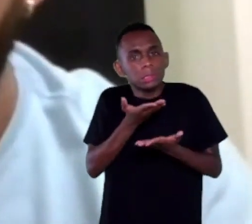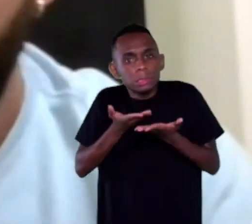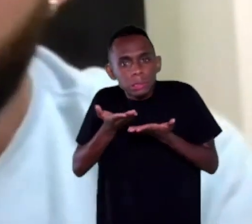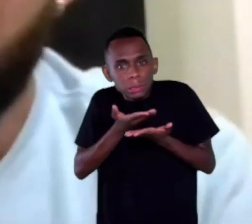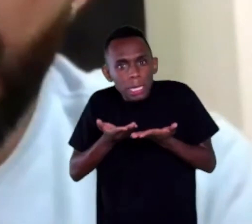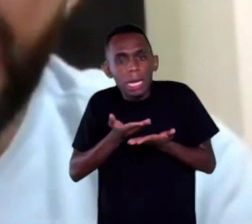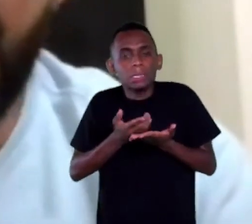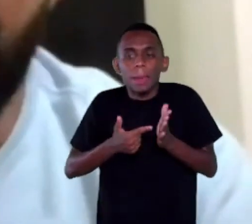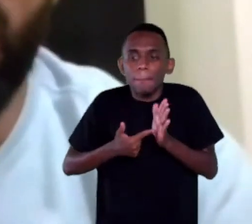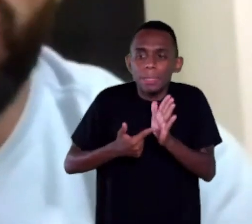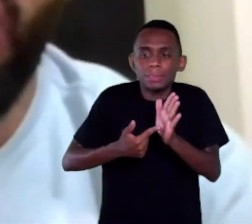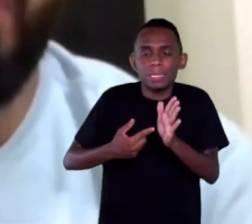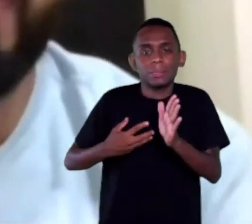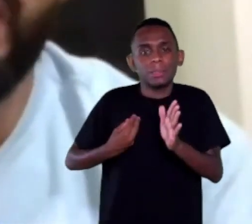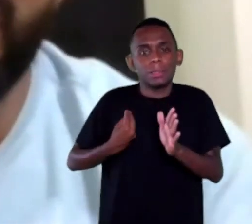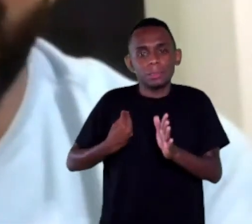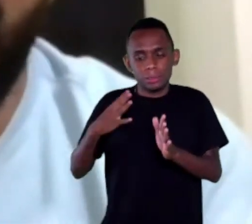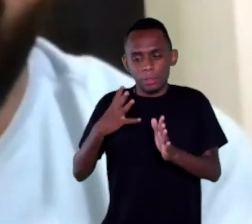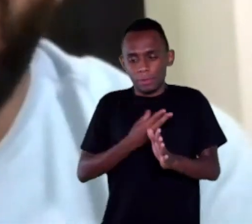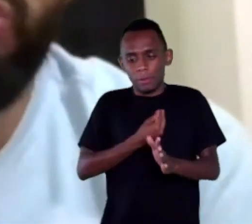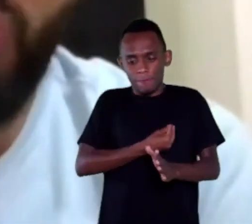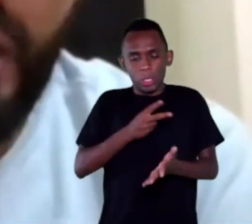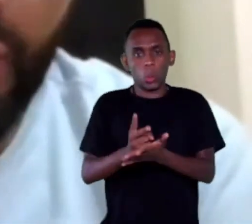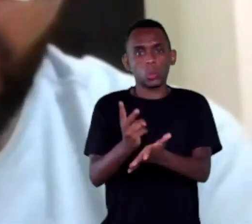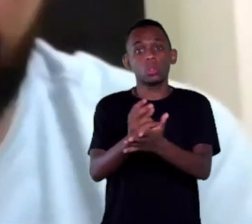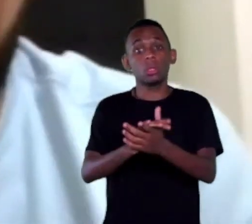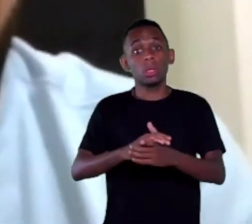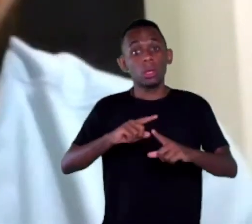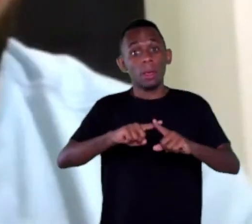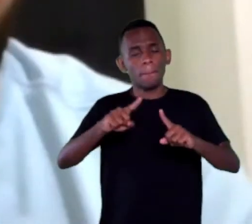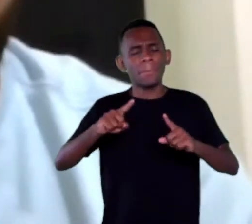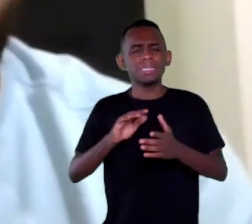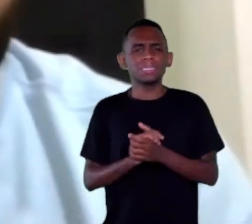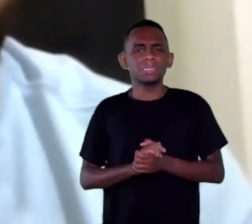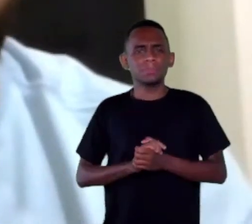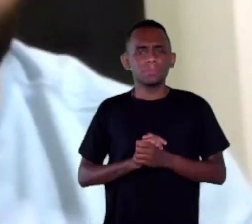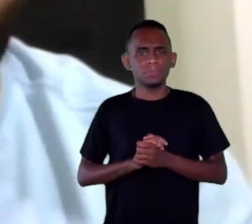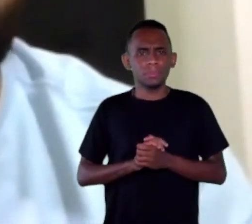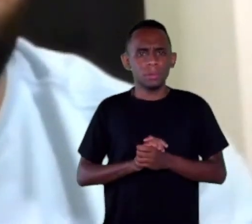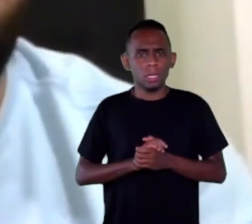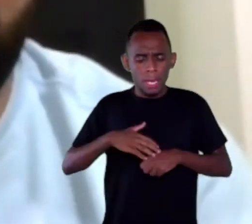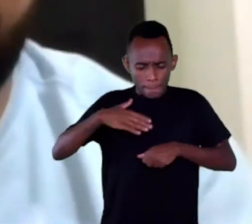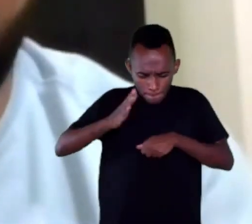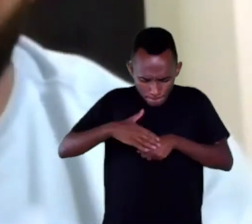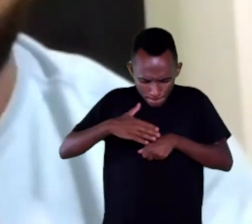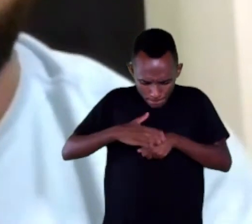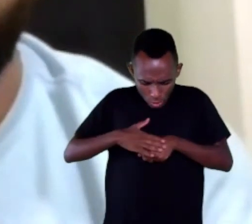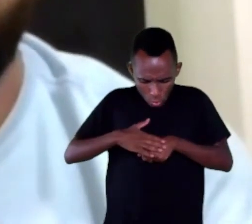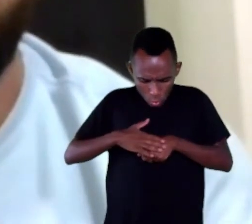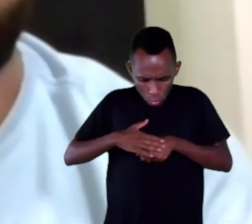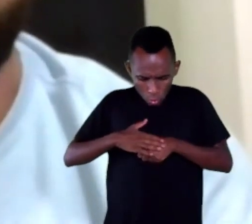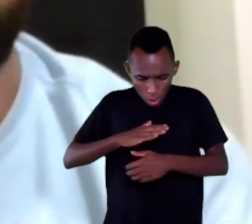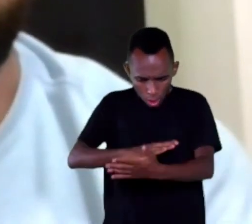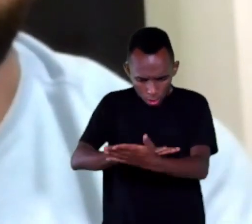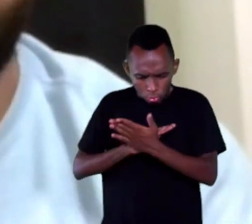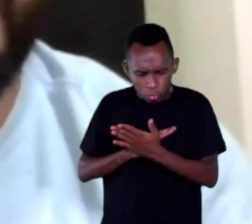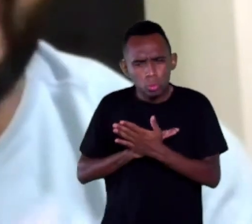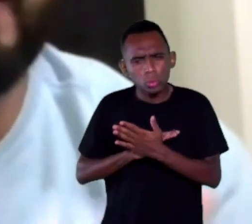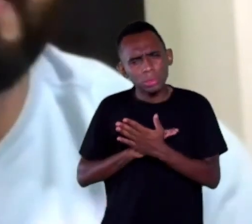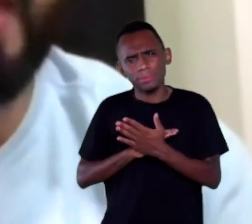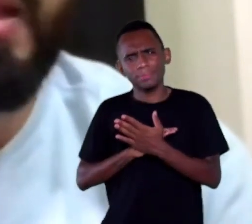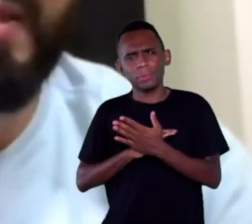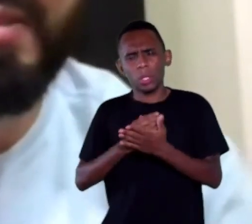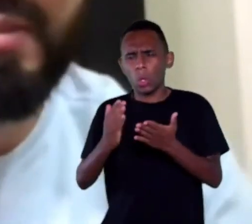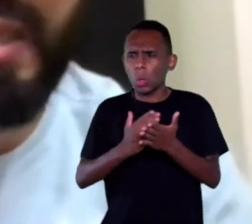vida. Só que o nome, né, autoajuda, não é por ser uma questão de um livro que